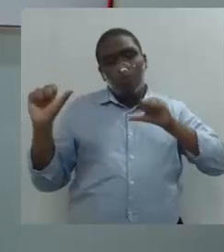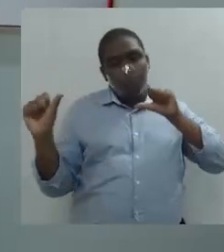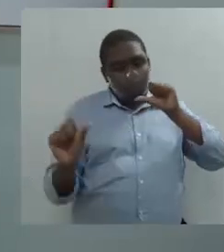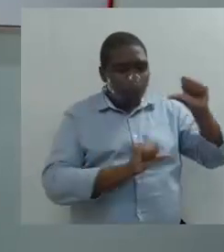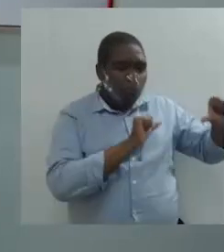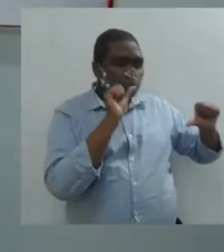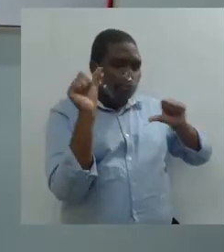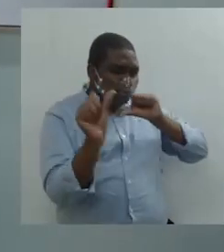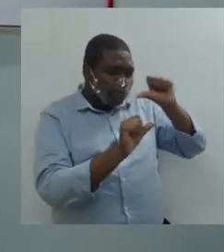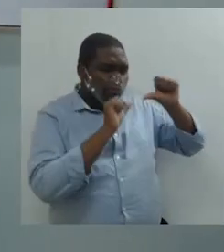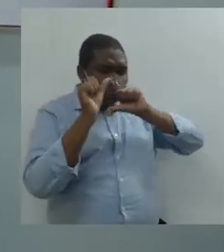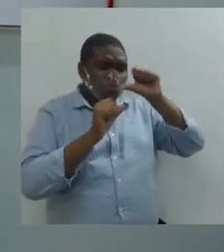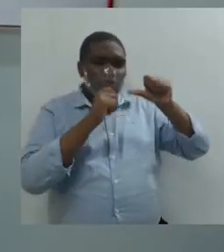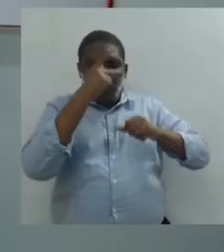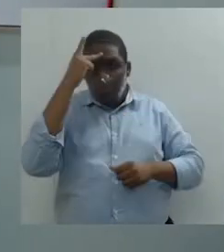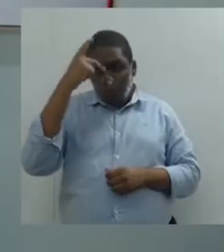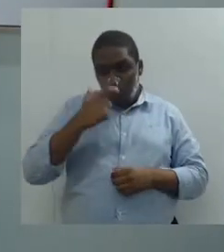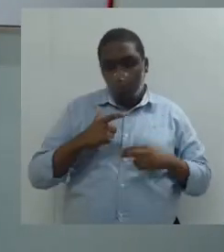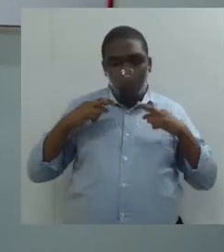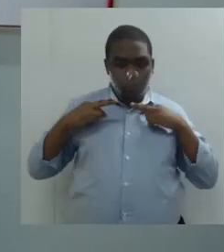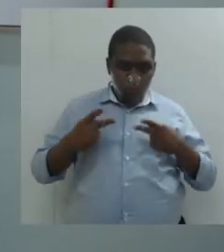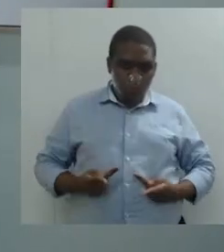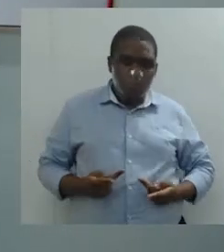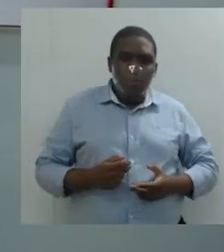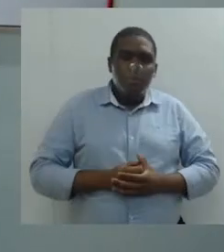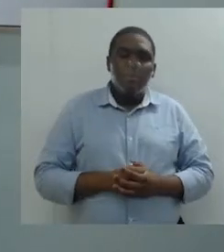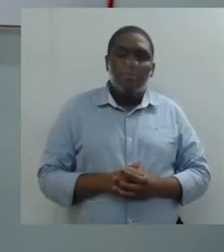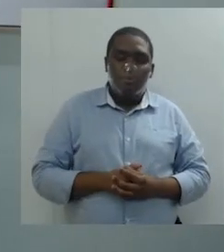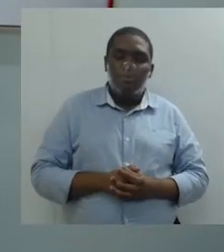transformações com a ação do ser humano.